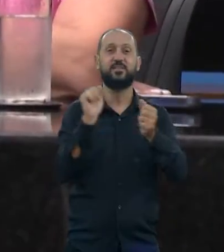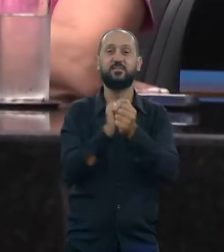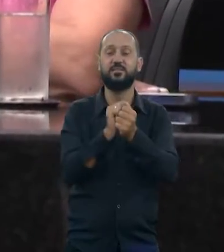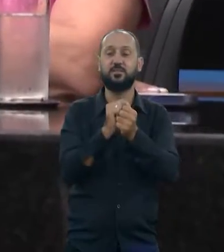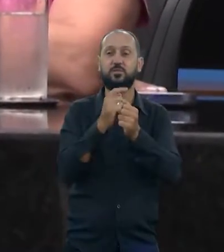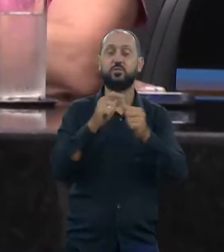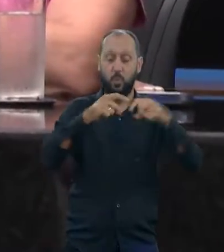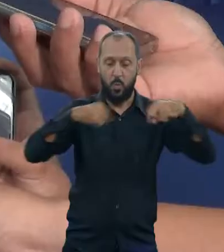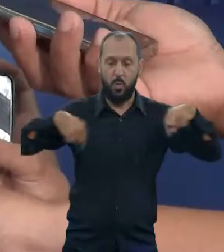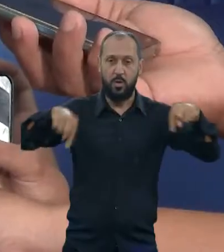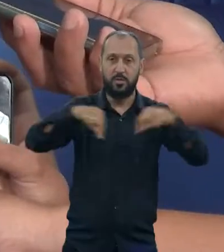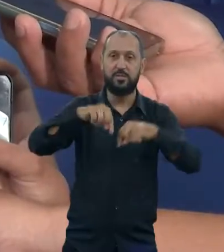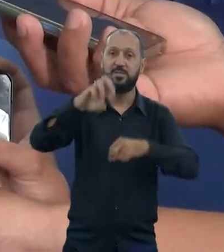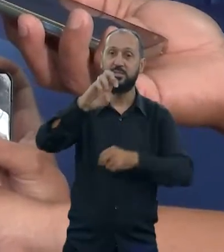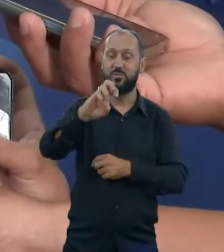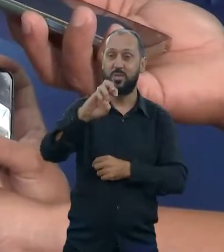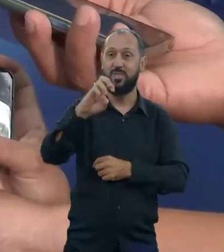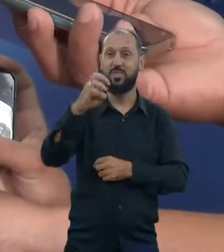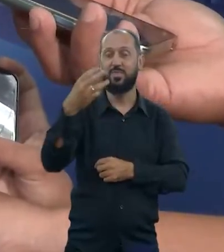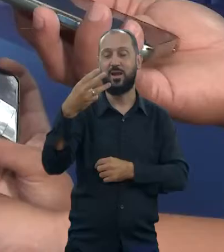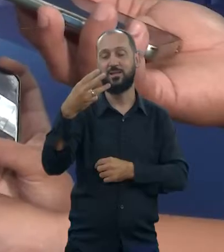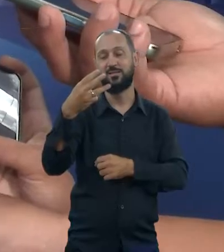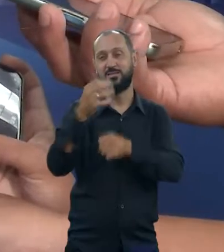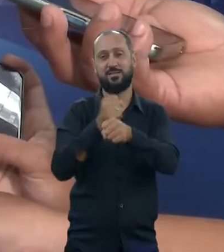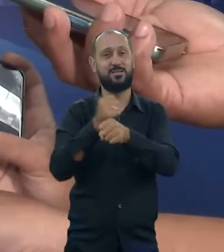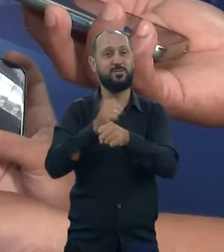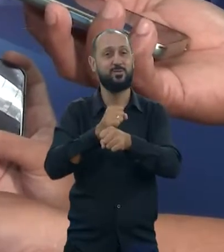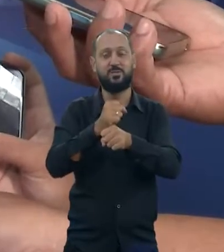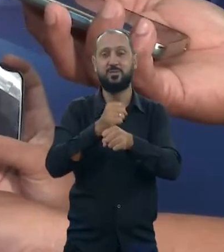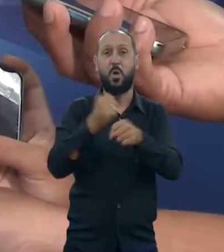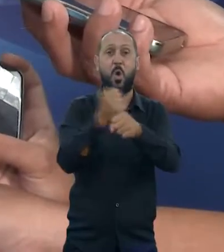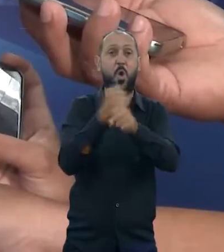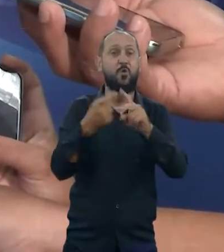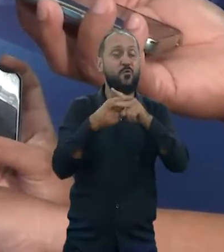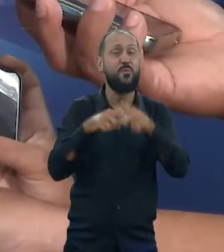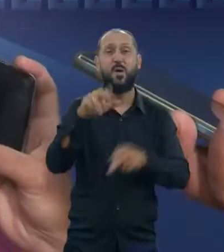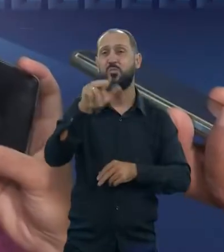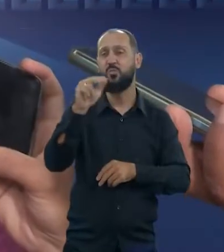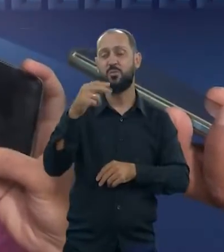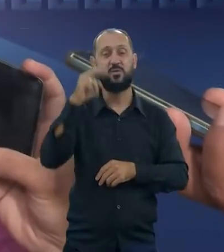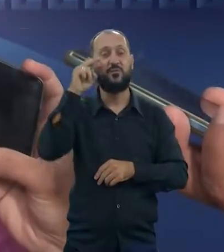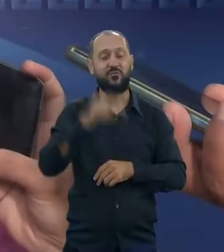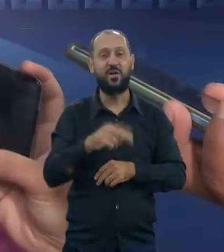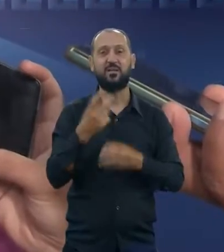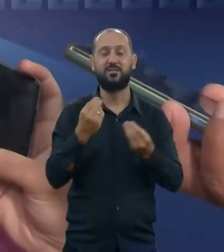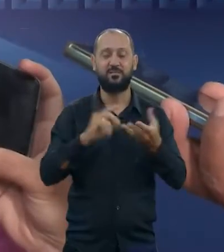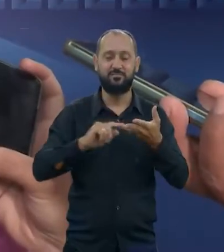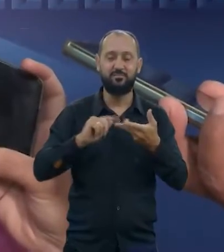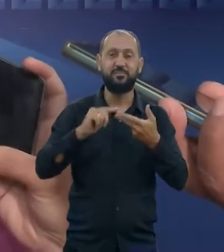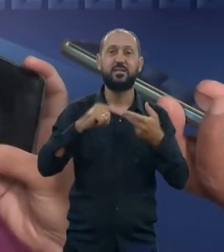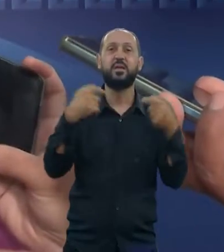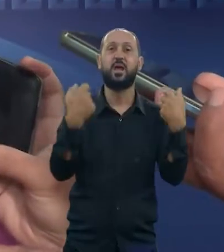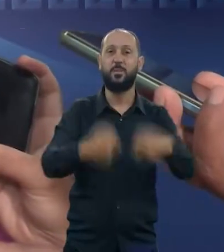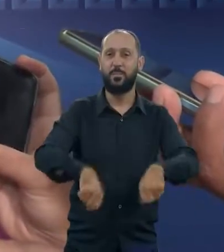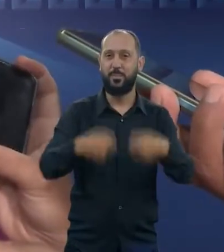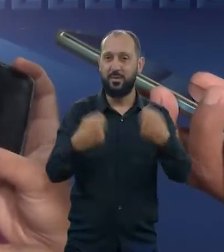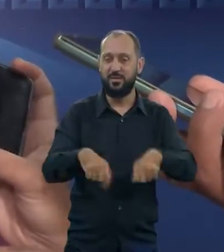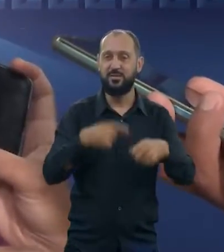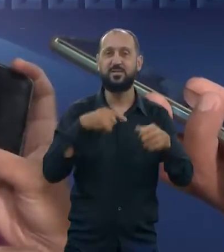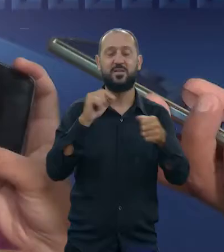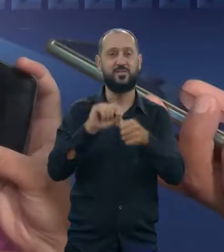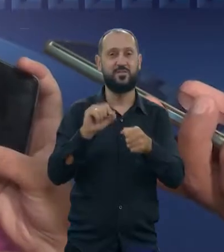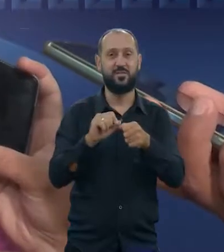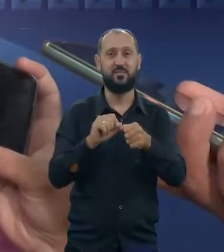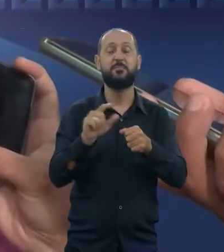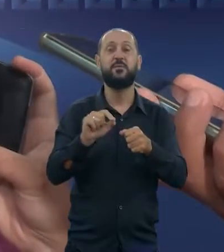que nós estamos falando de um equipamento de 53 anos, que nunca passou por uma reforma, mas a gente percebe que tem muitas outras coisas que